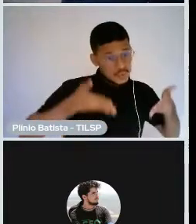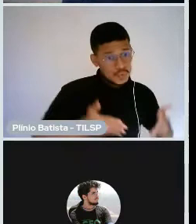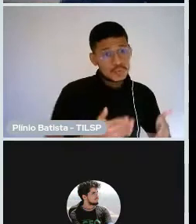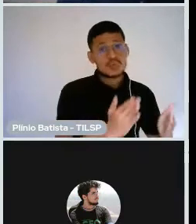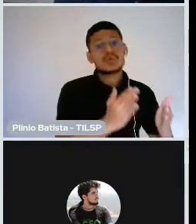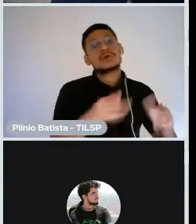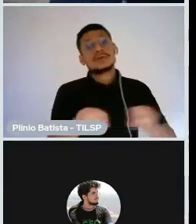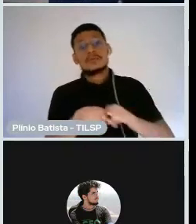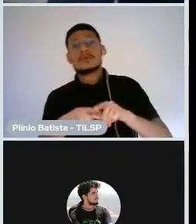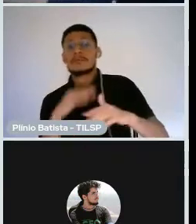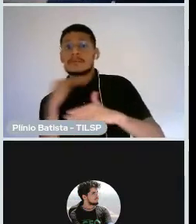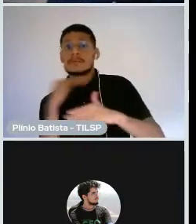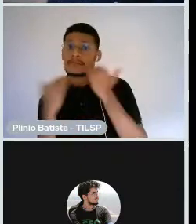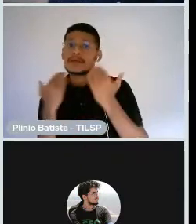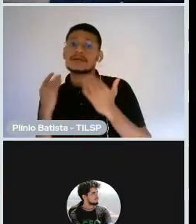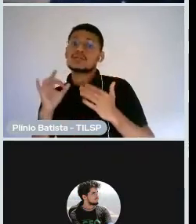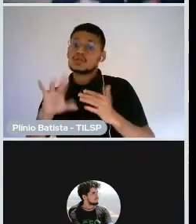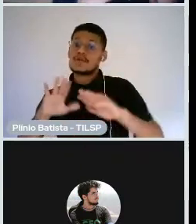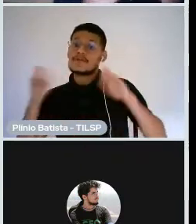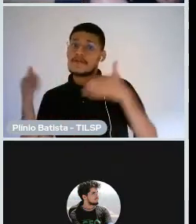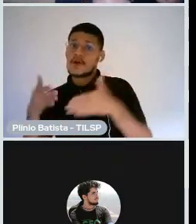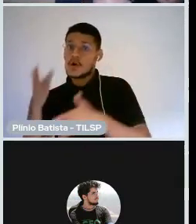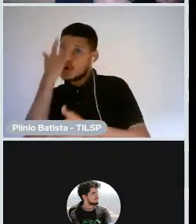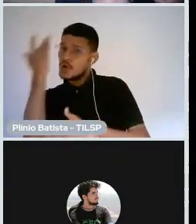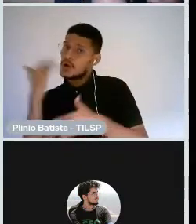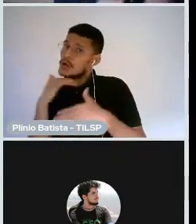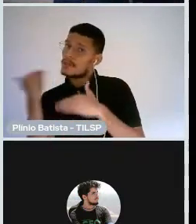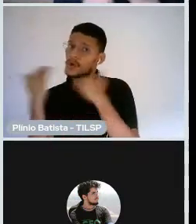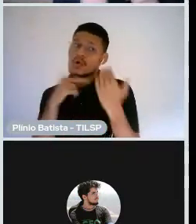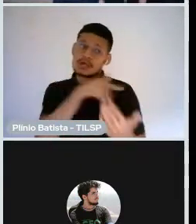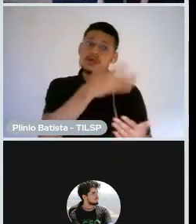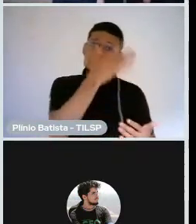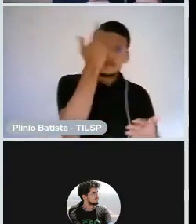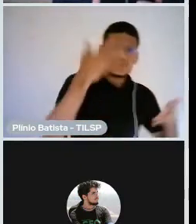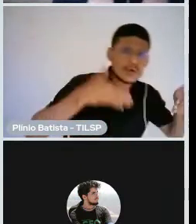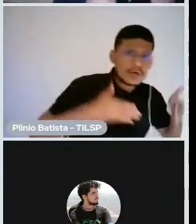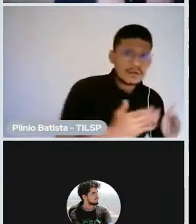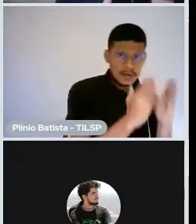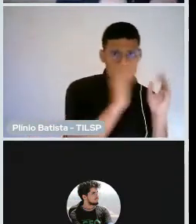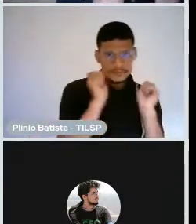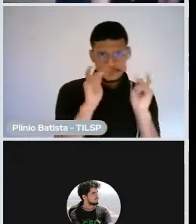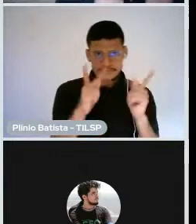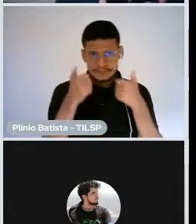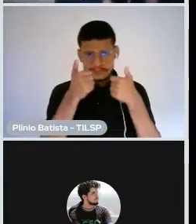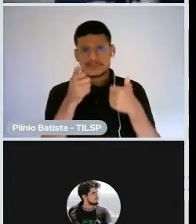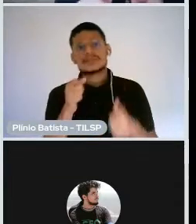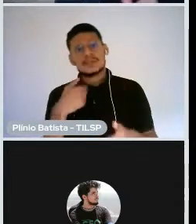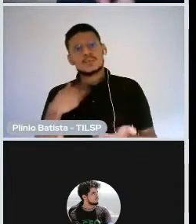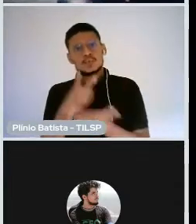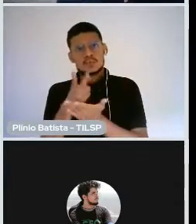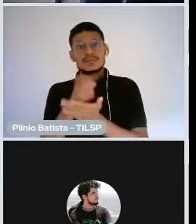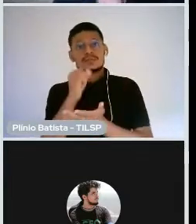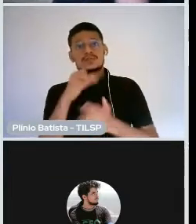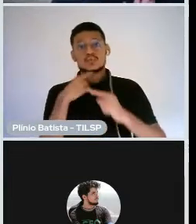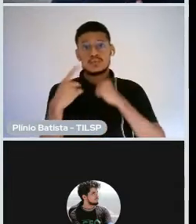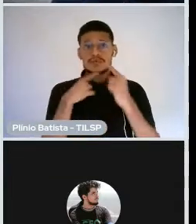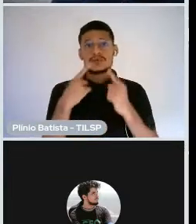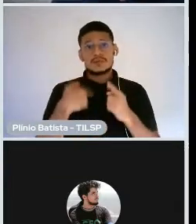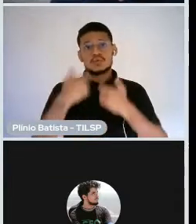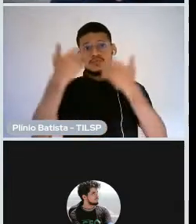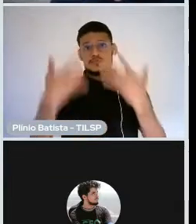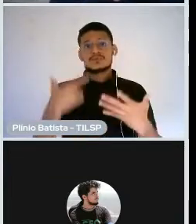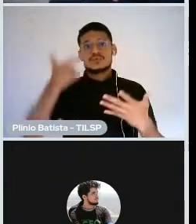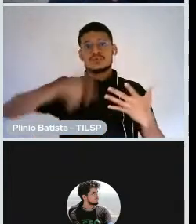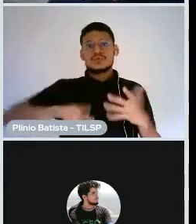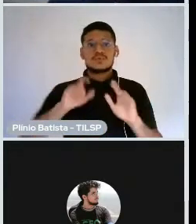de mortalidade, só sei a quantidade de pessoas que morrem. Certo? Vou dar continuidade, beleza? Se tiver alguma dúvida, pode falar, que eu volto, não tem